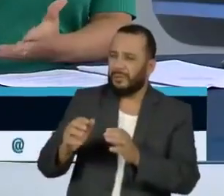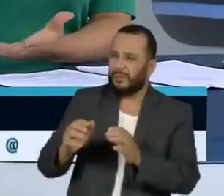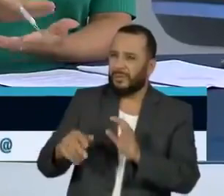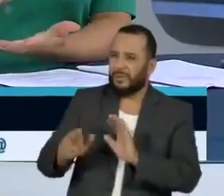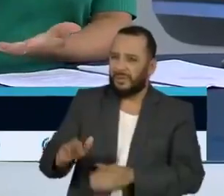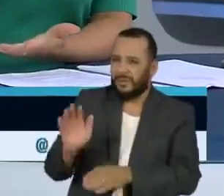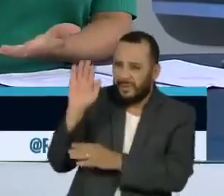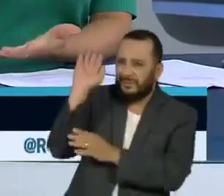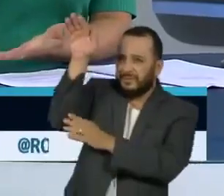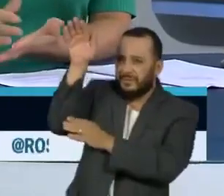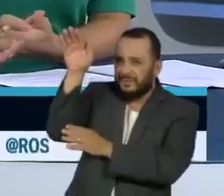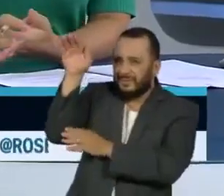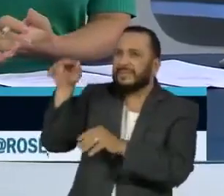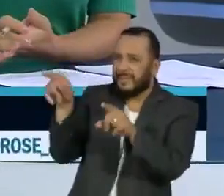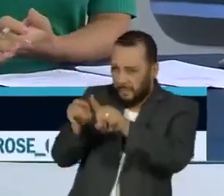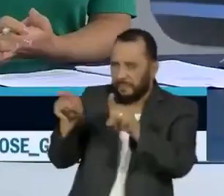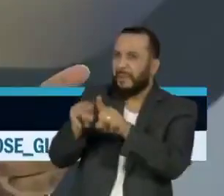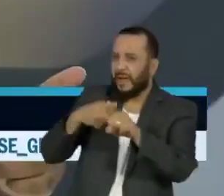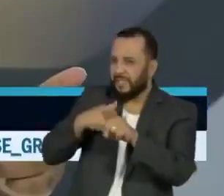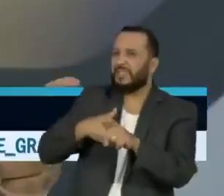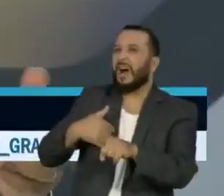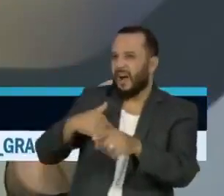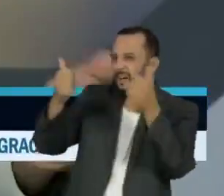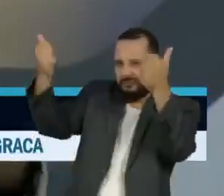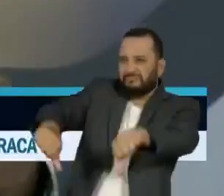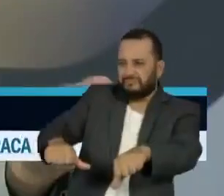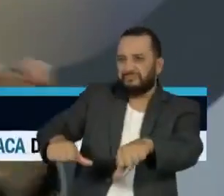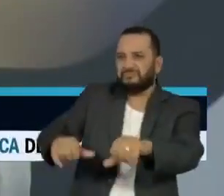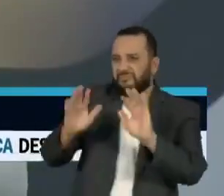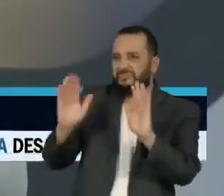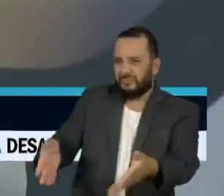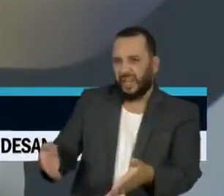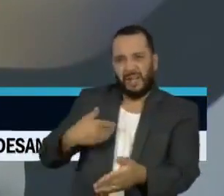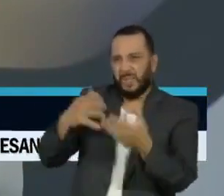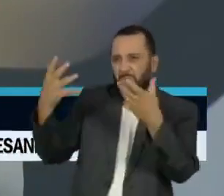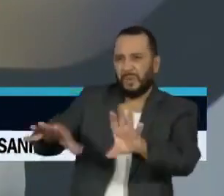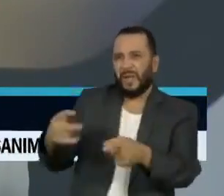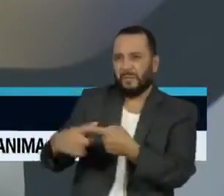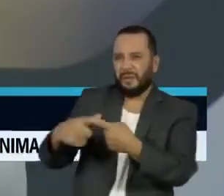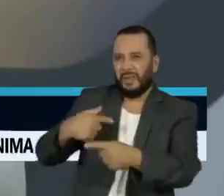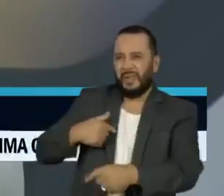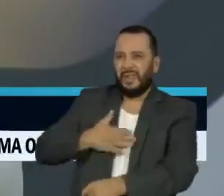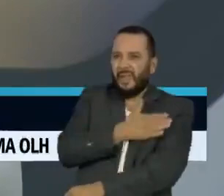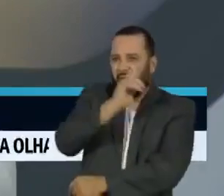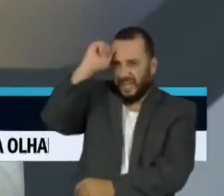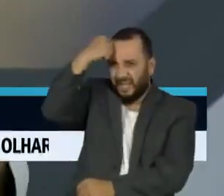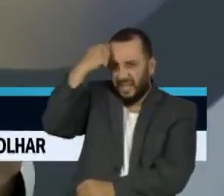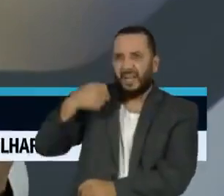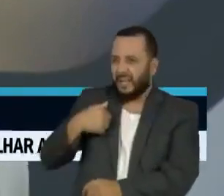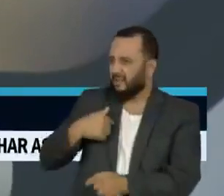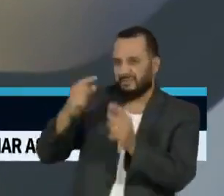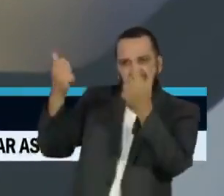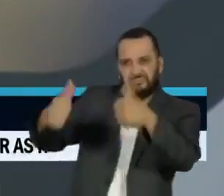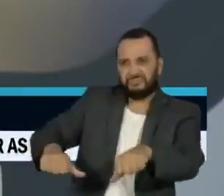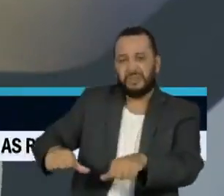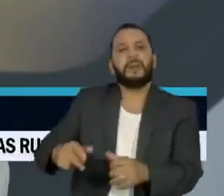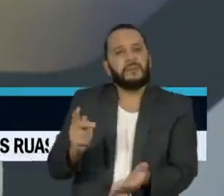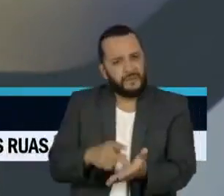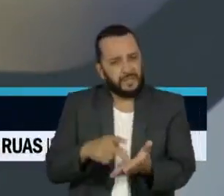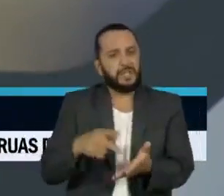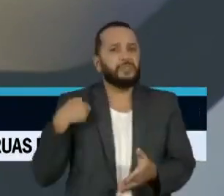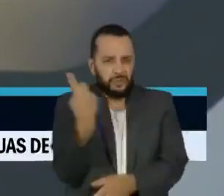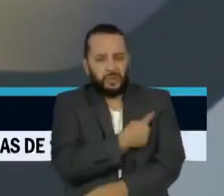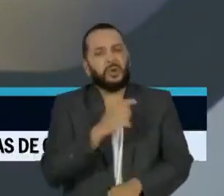chamar atenção pro Black lives matter coisa então vejo tem duas atitudes que é de responsável de nós cidadãos a gente precisa